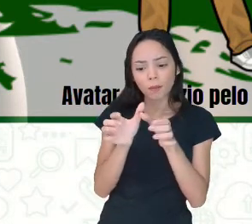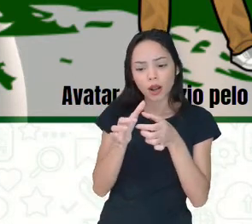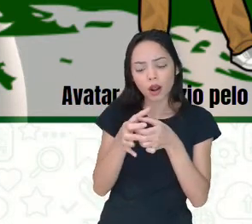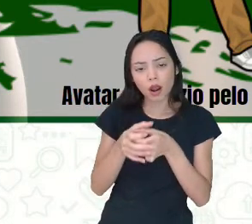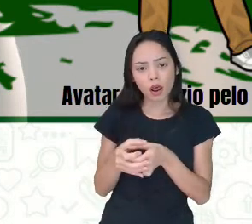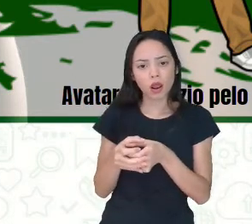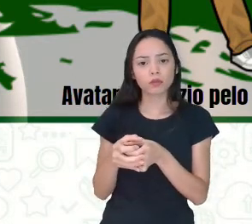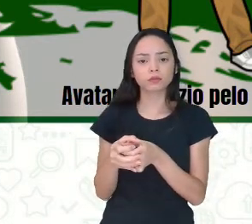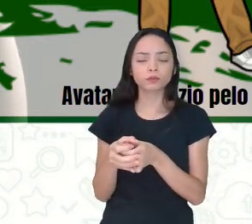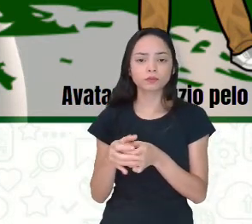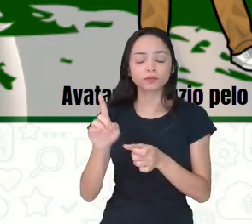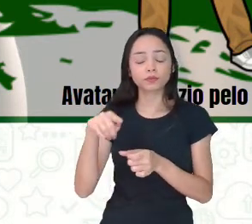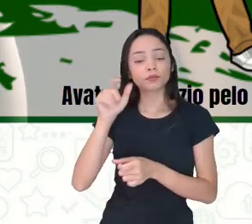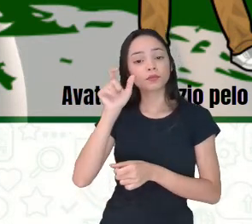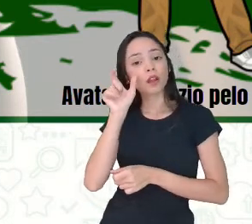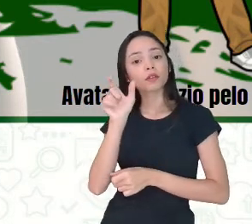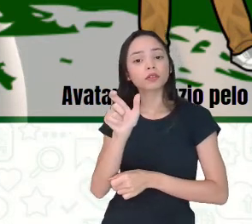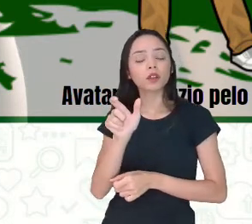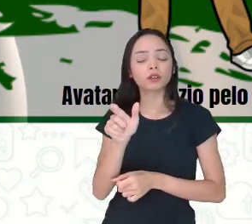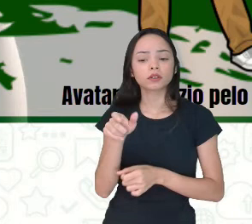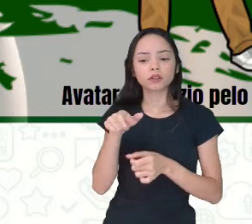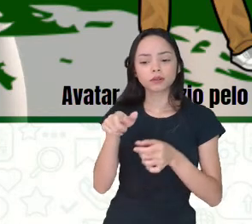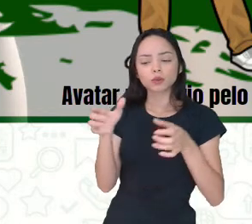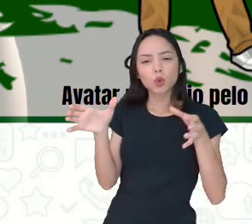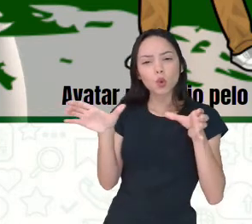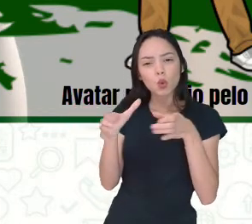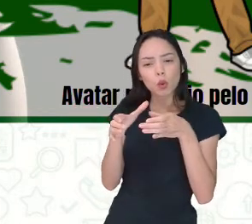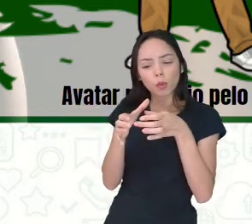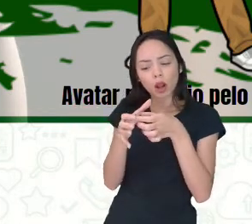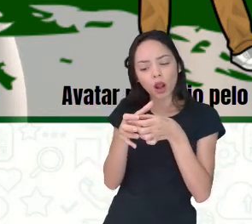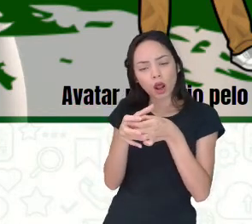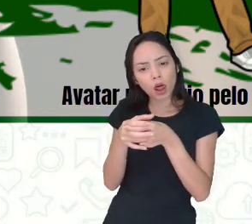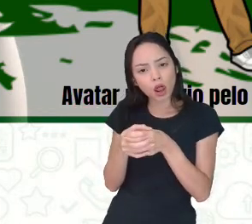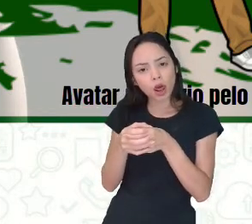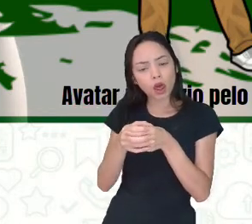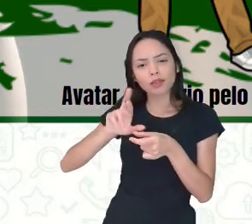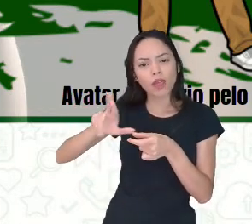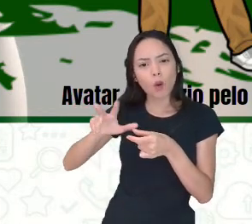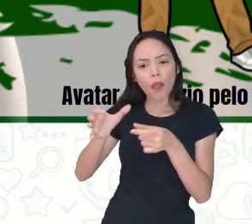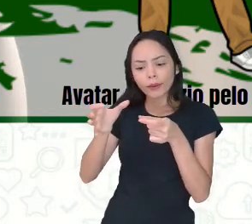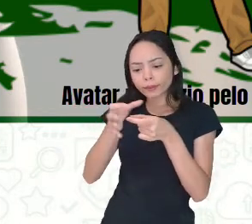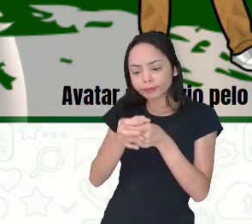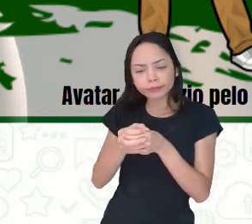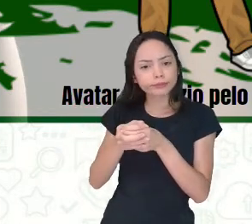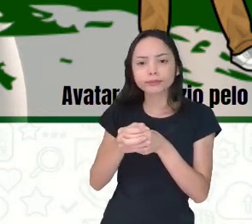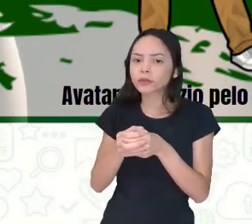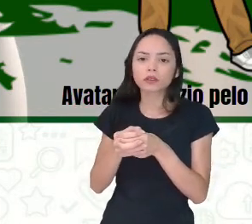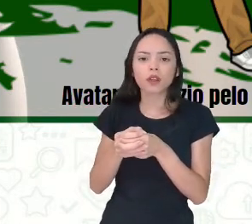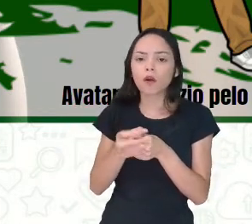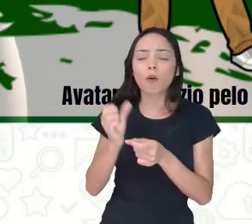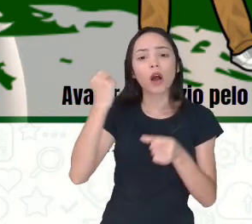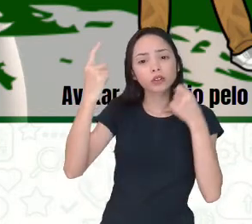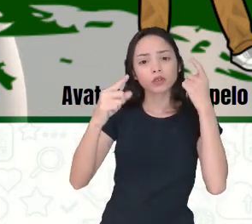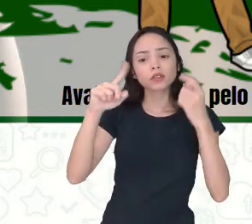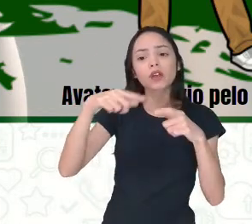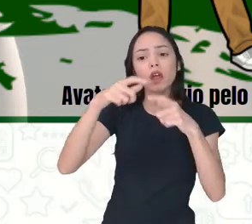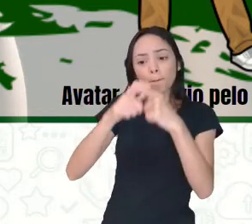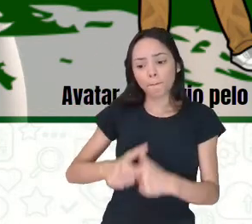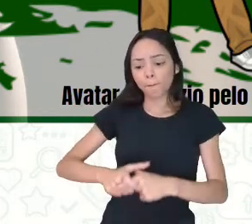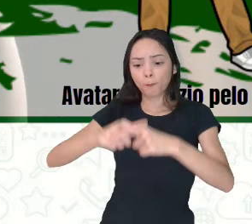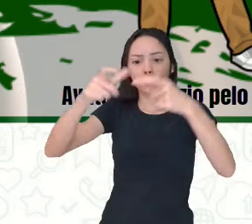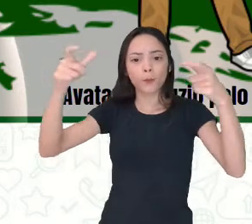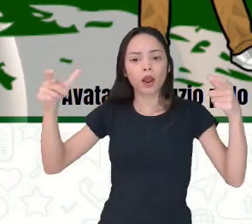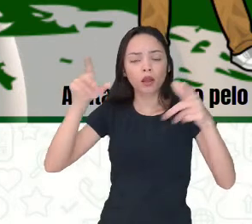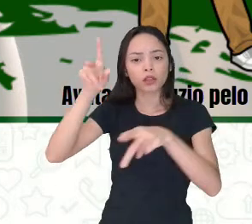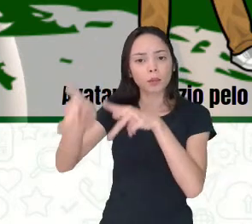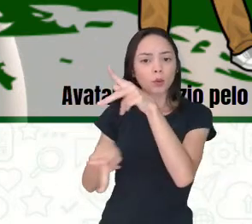para a gente colocar, que alguns desses grupos minoritários, eles não são minorias, eles são até a maioria da população. Se a gente citar,